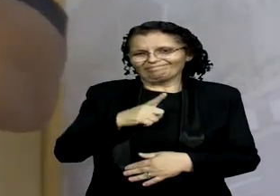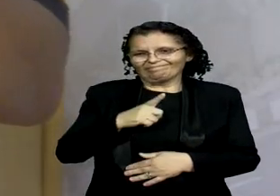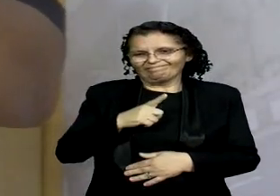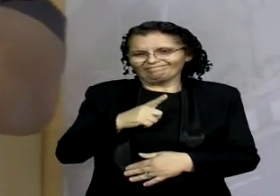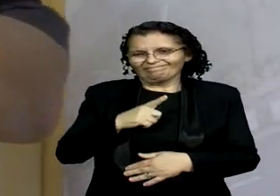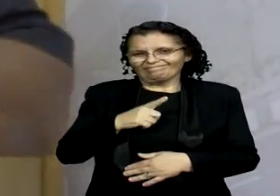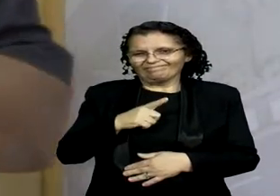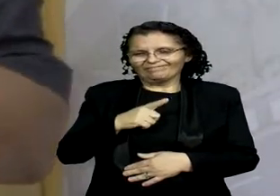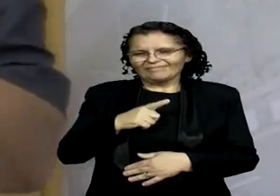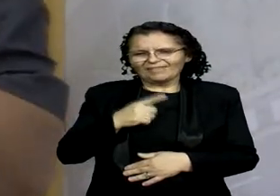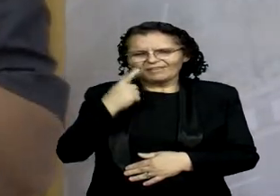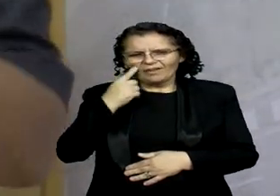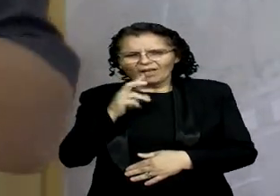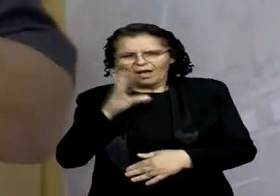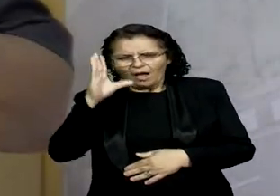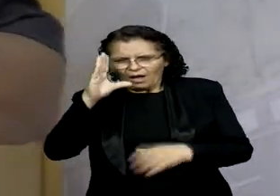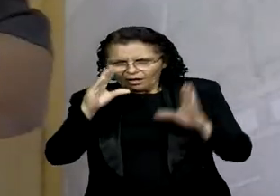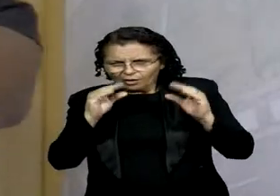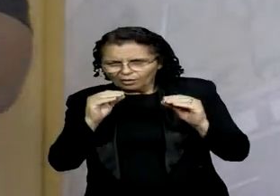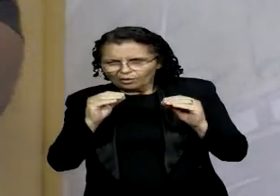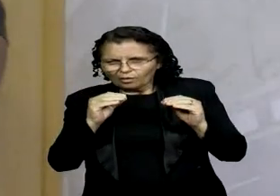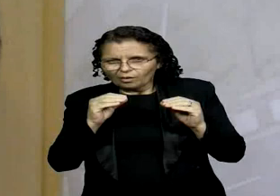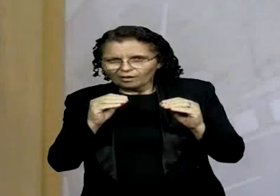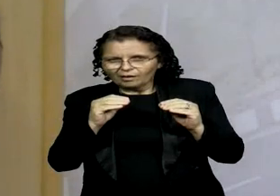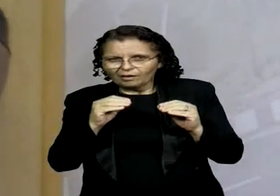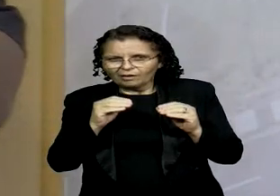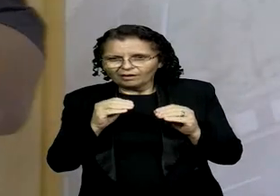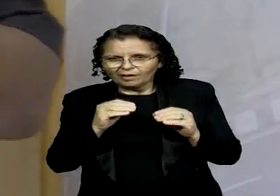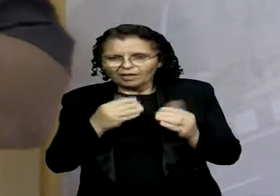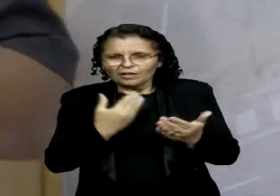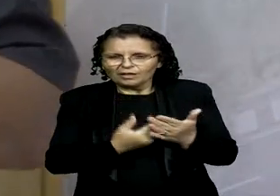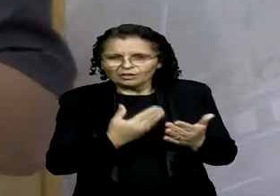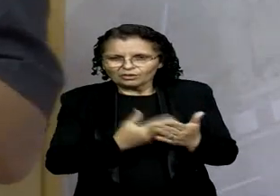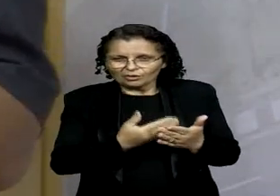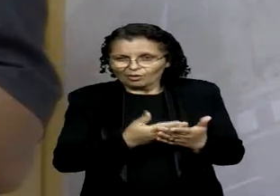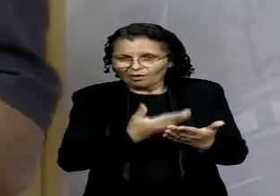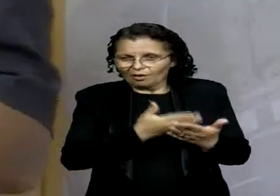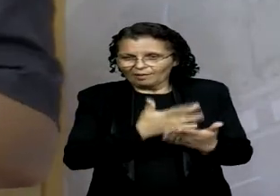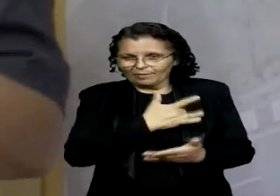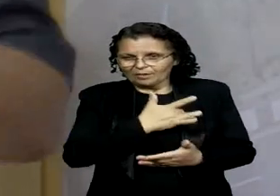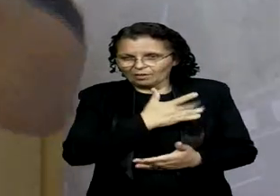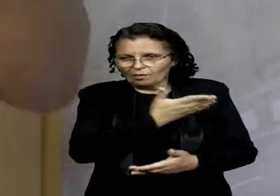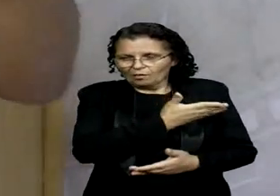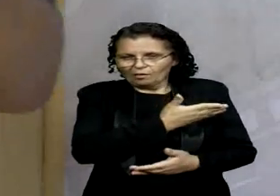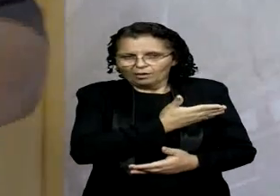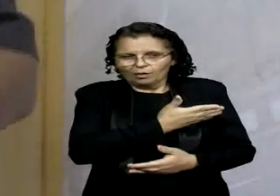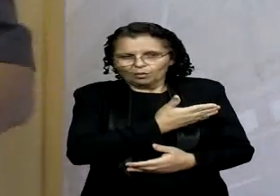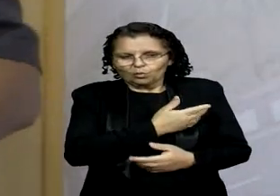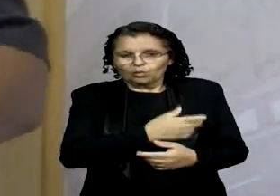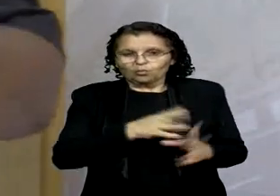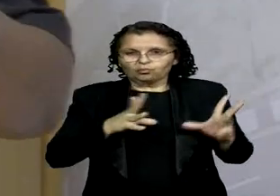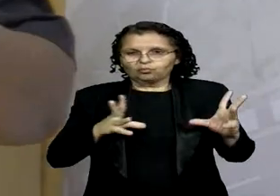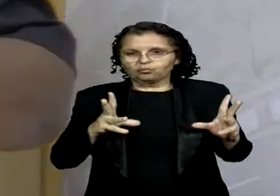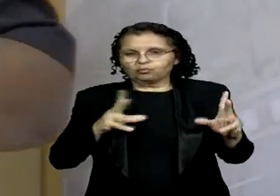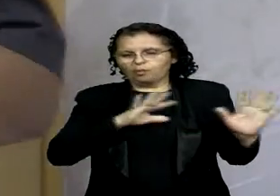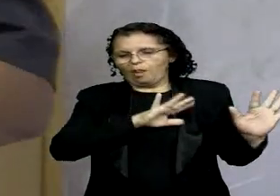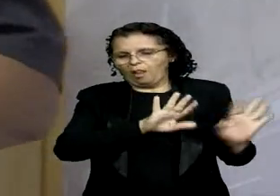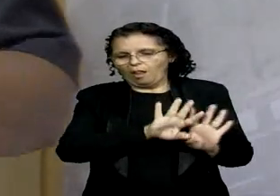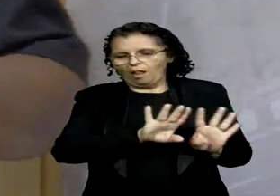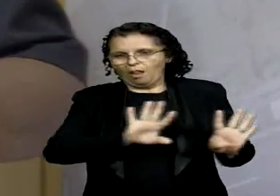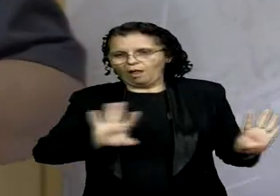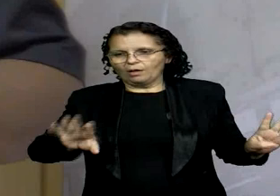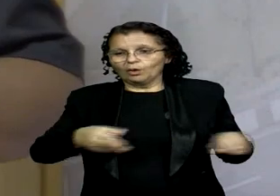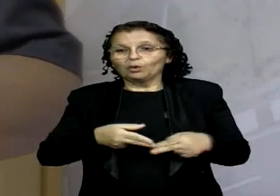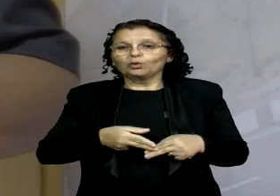Porque você vem vindo à noite, você passa ali próximo à Misericórdia, tá ali um monte das pessoas ali